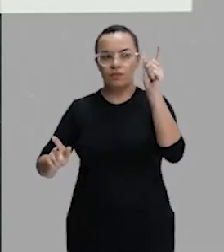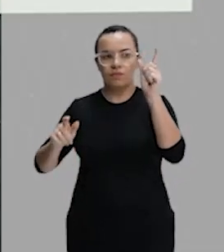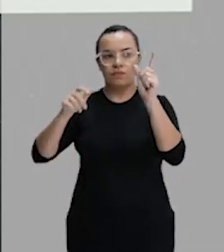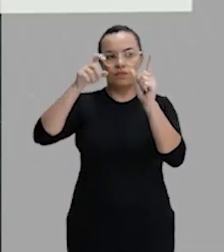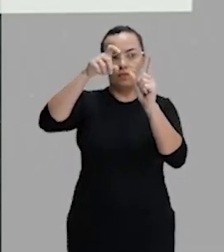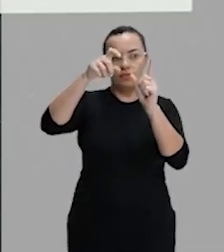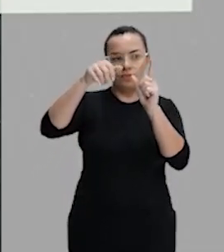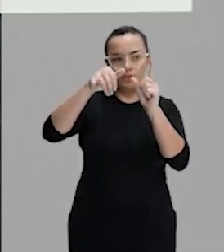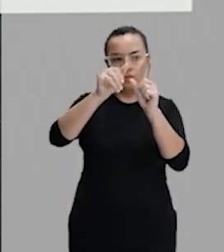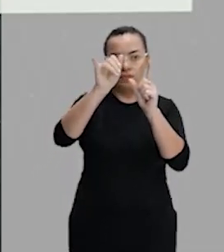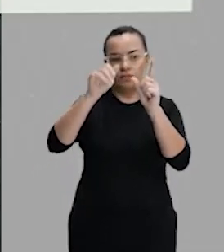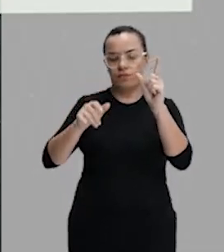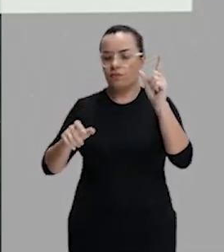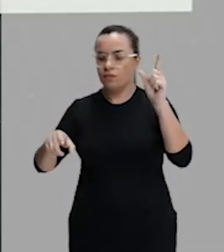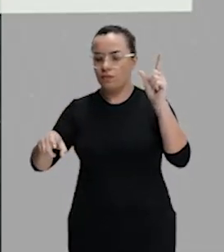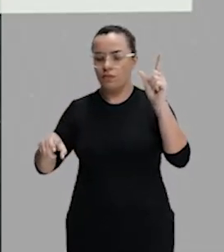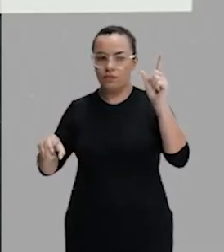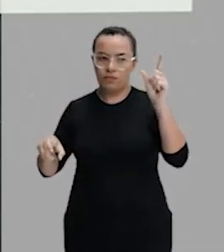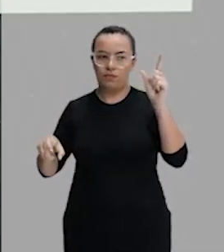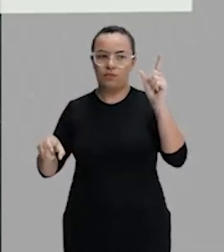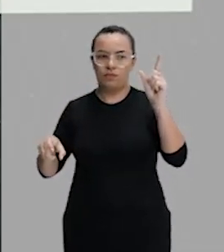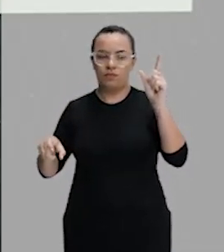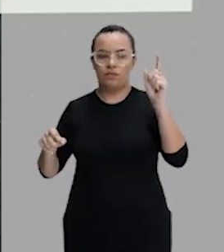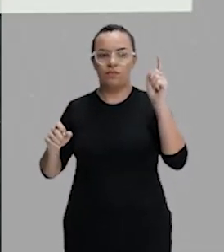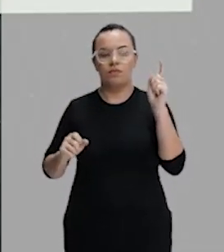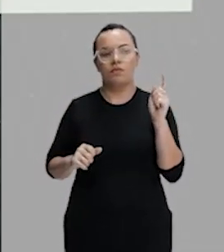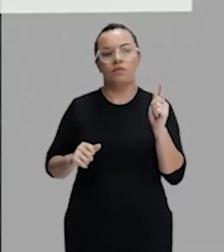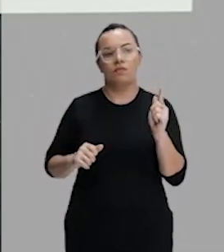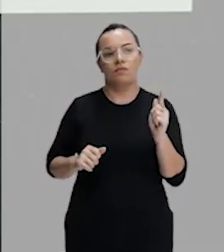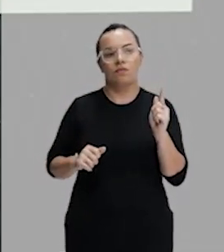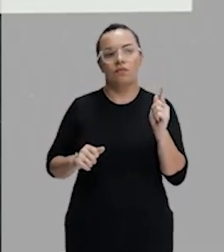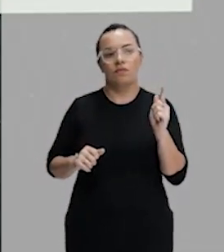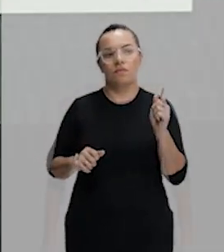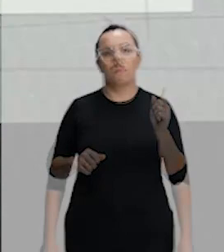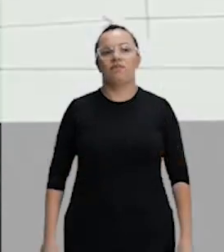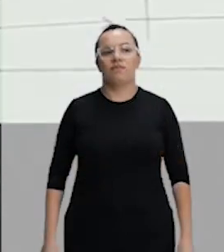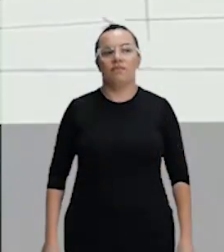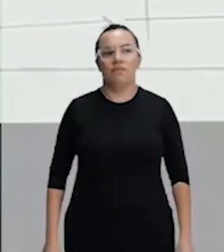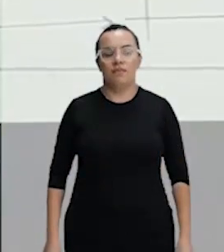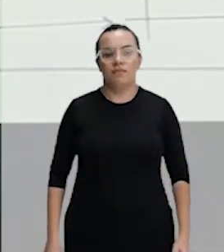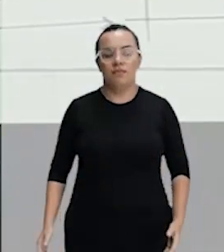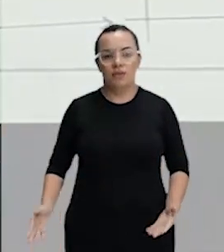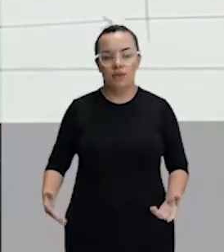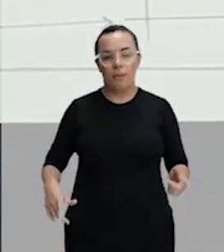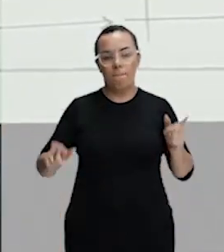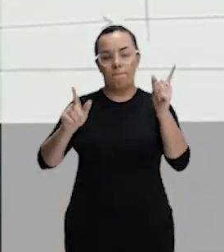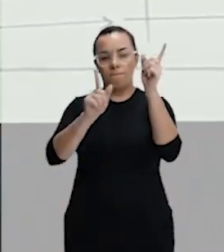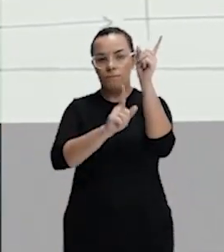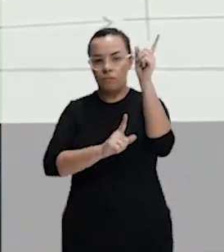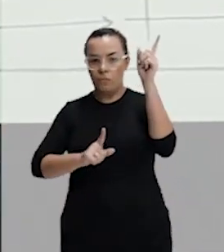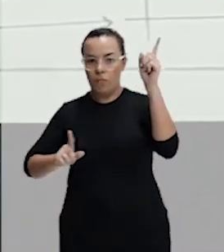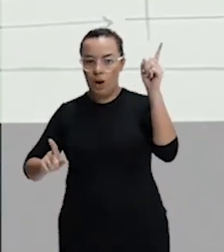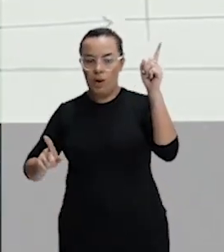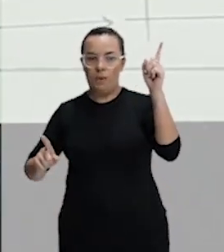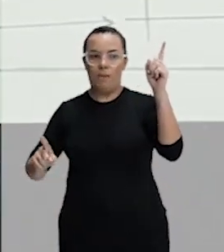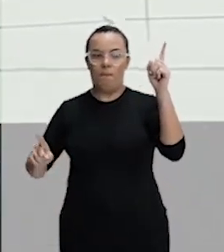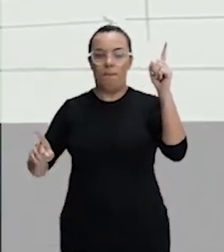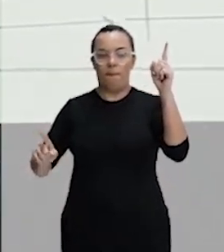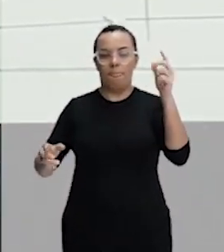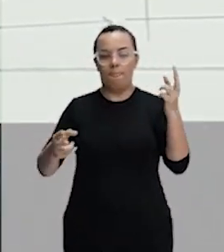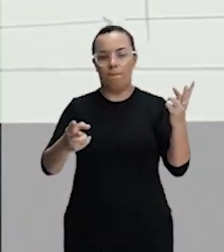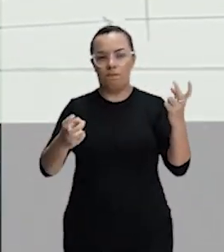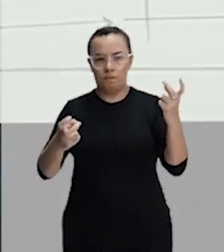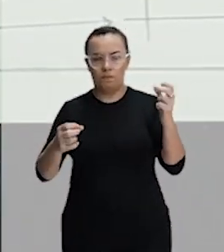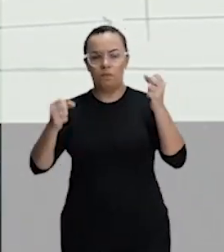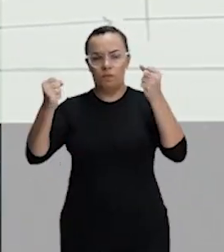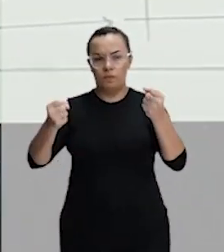Então, você pode ter uma parábola nesse sentido. Ó. Então, pessoal, aqui vamos ter a posição, olha. Perceba que